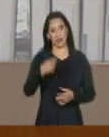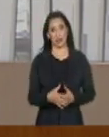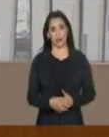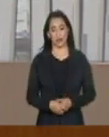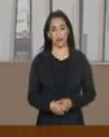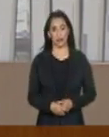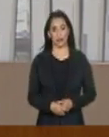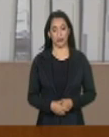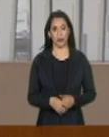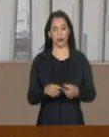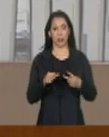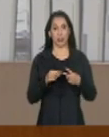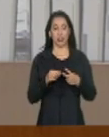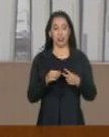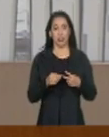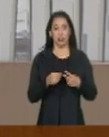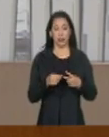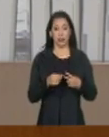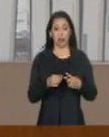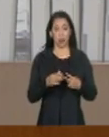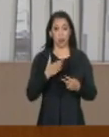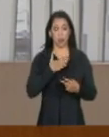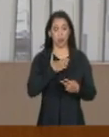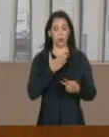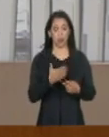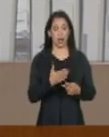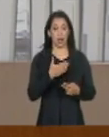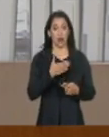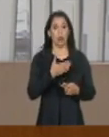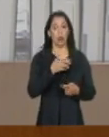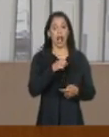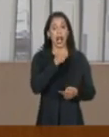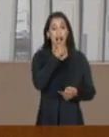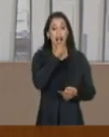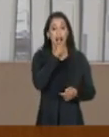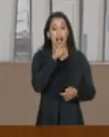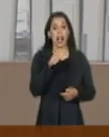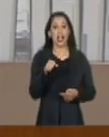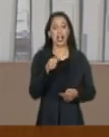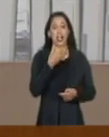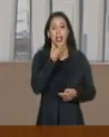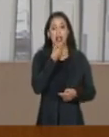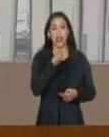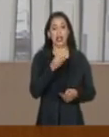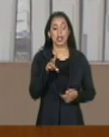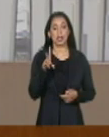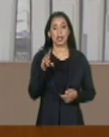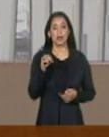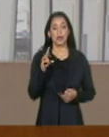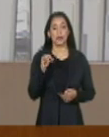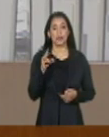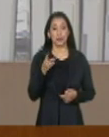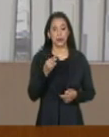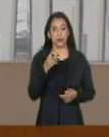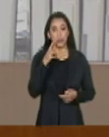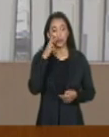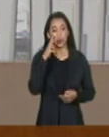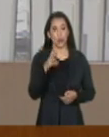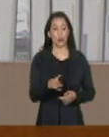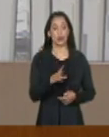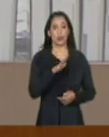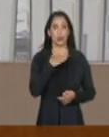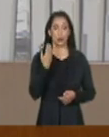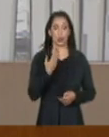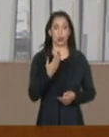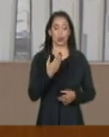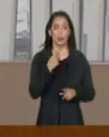O segundo baque veio com a morte do avô, fulano, que sofreu um ataque cardíaco menos de um ano após a